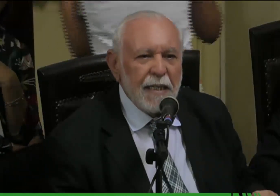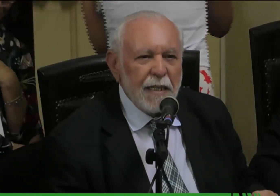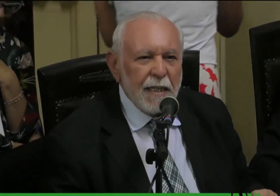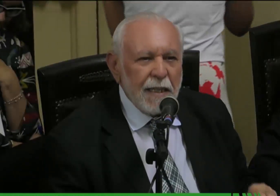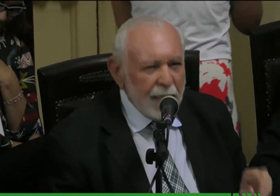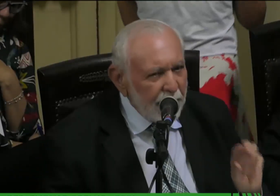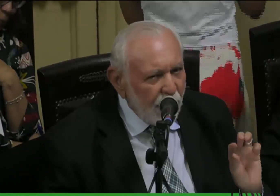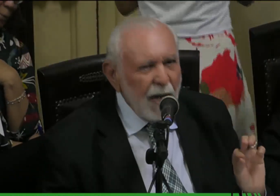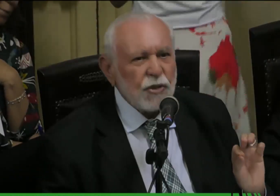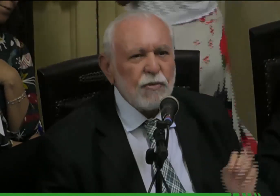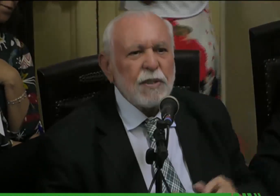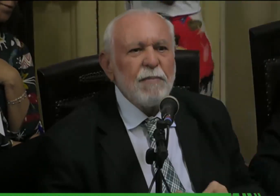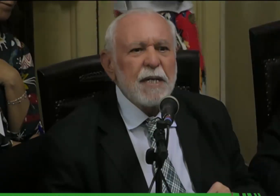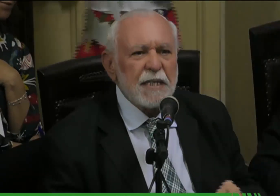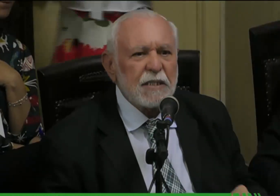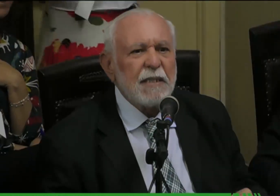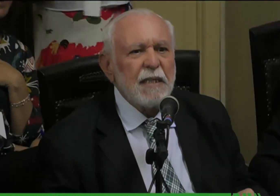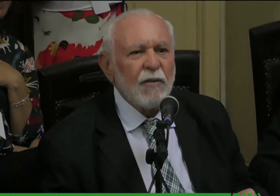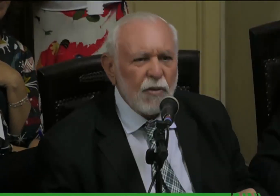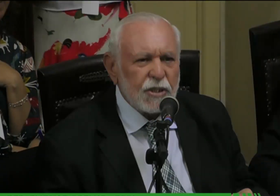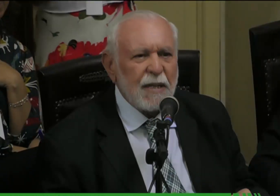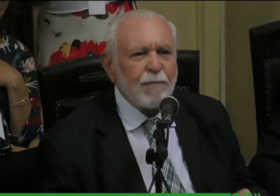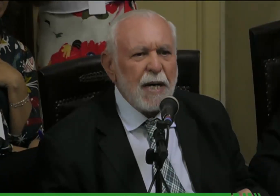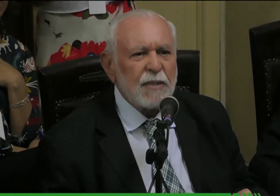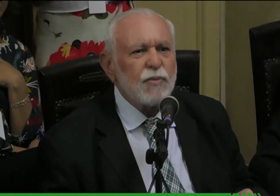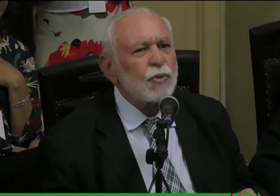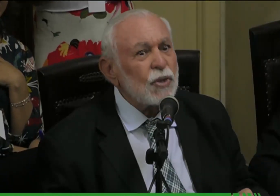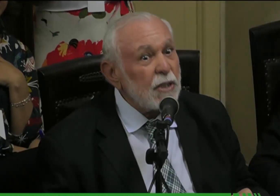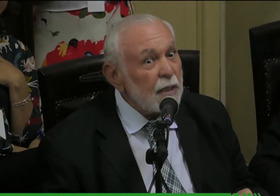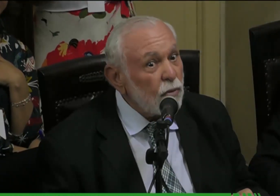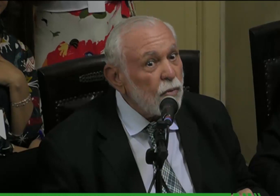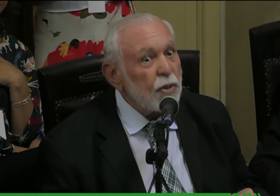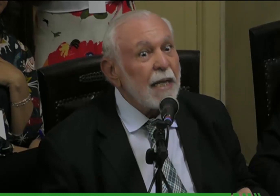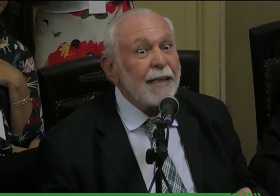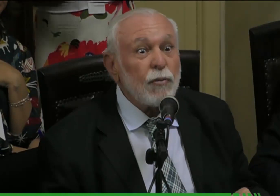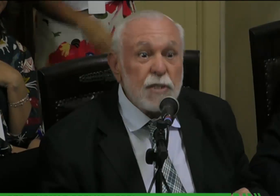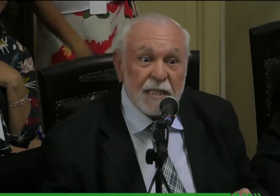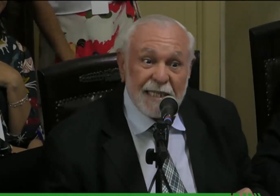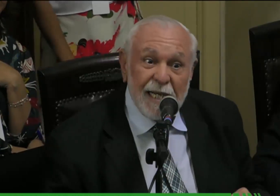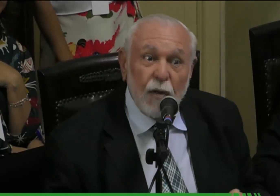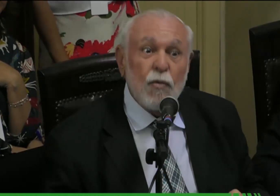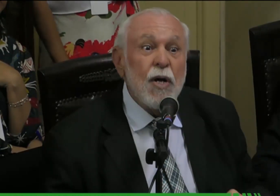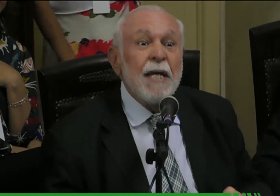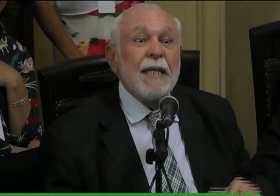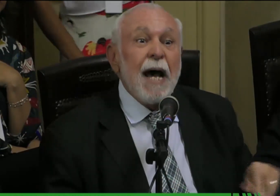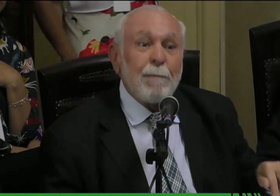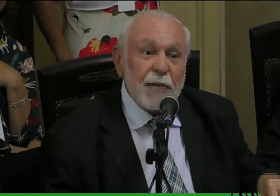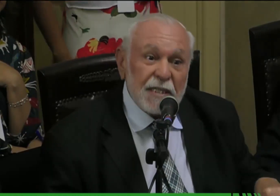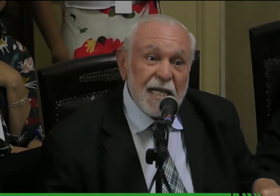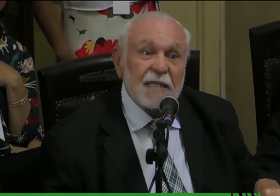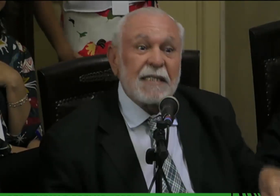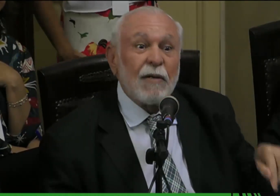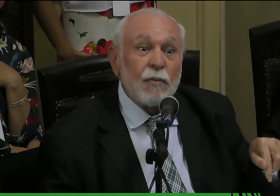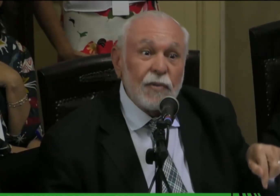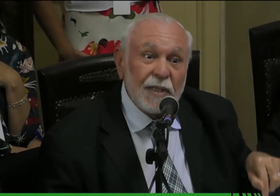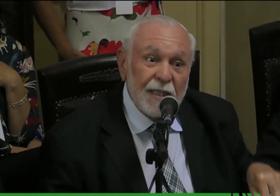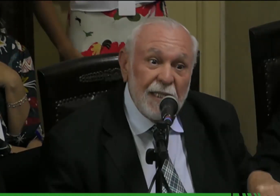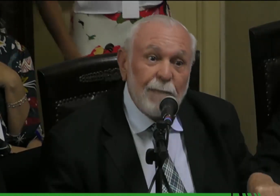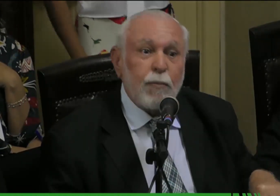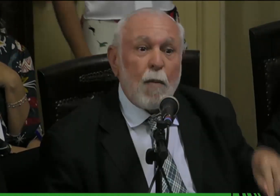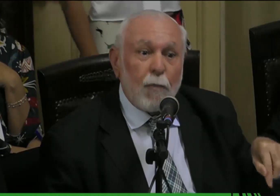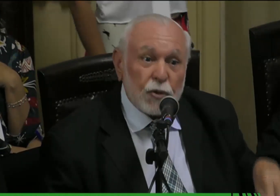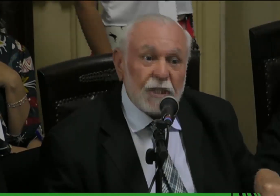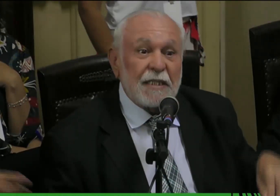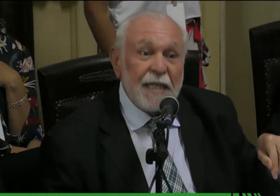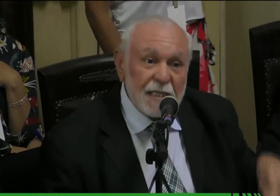daqui, eu acho que merece, de nossa parte, um certo cuidado e zelo na apreciação